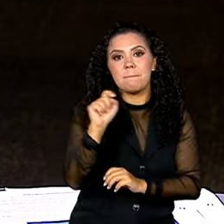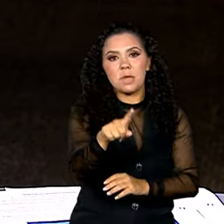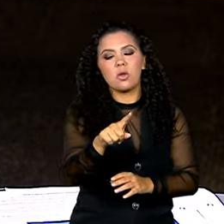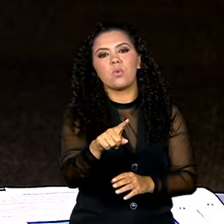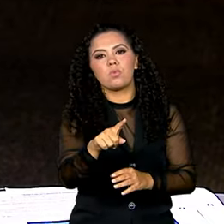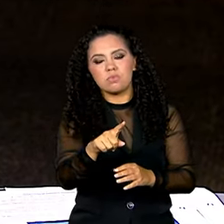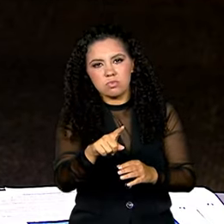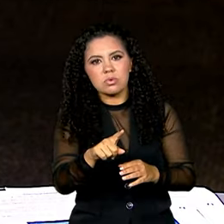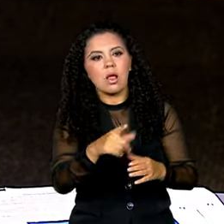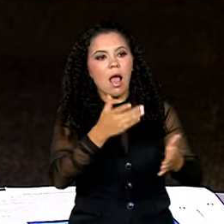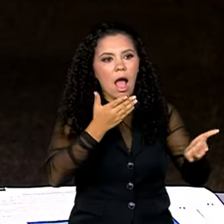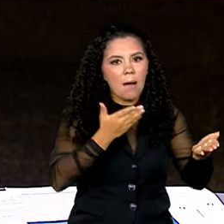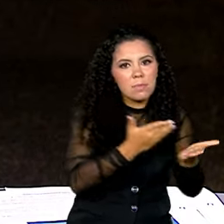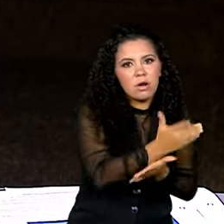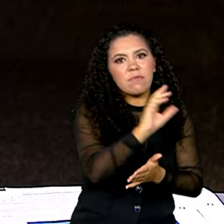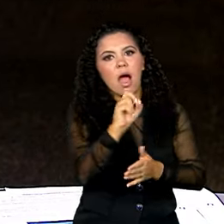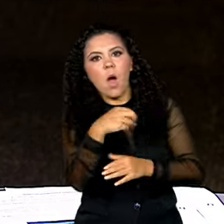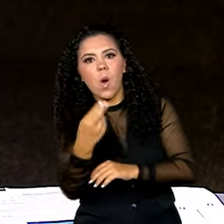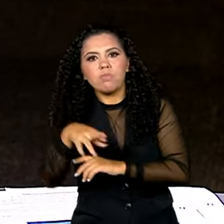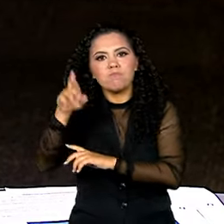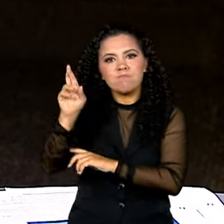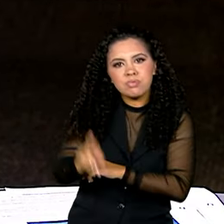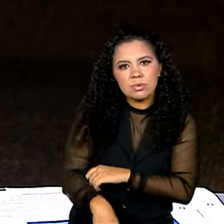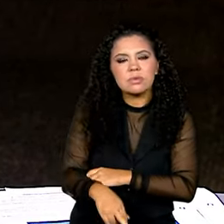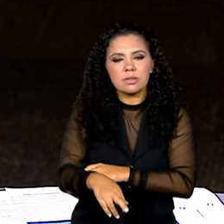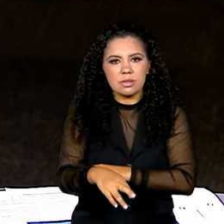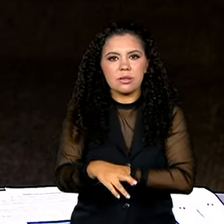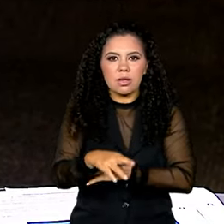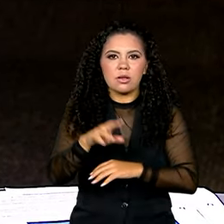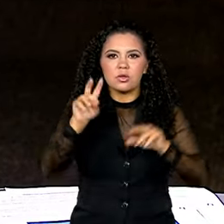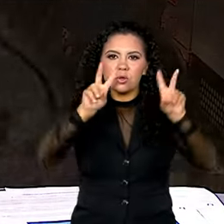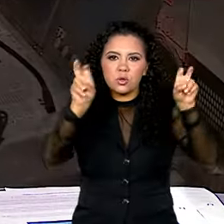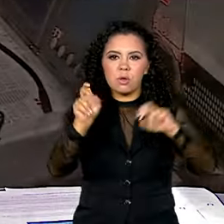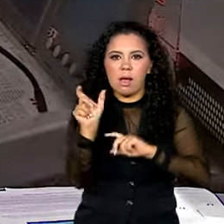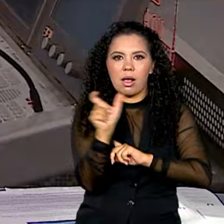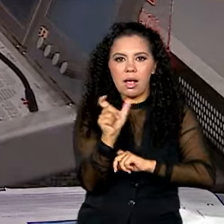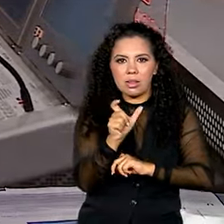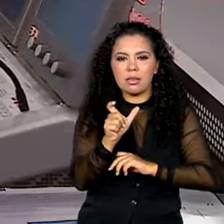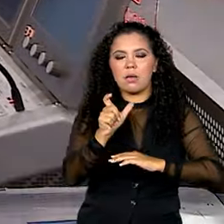analisá-los, deferi-los ou não. Nós temos hoje